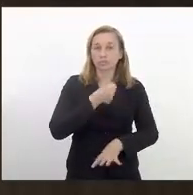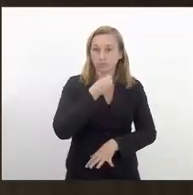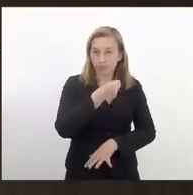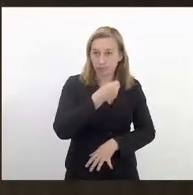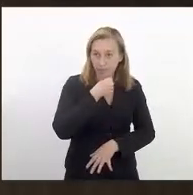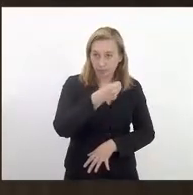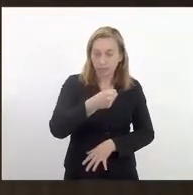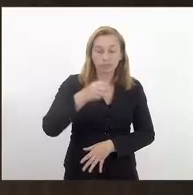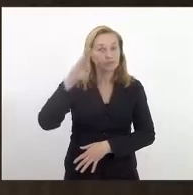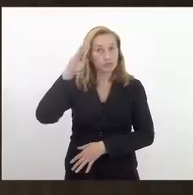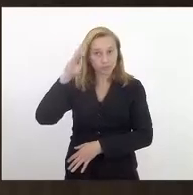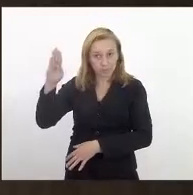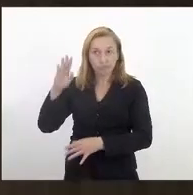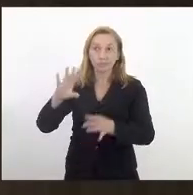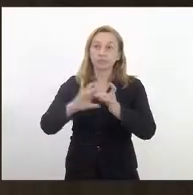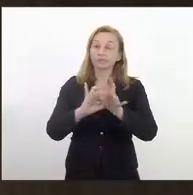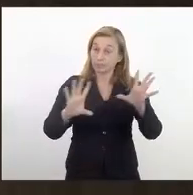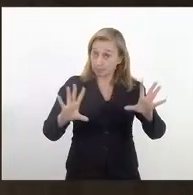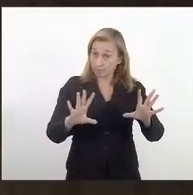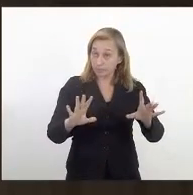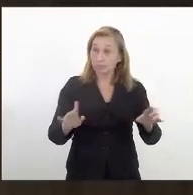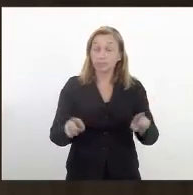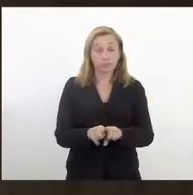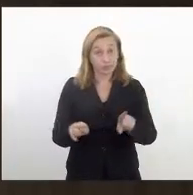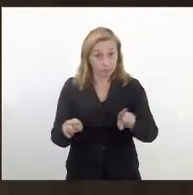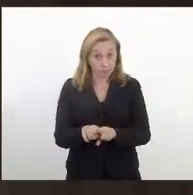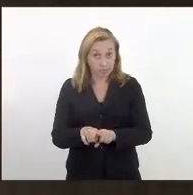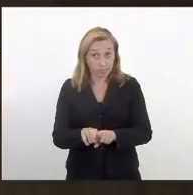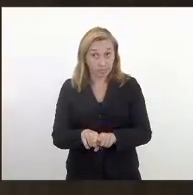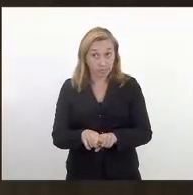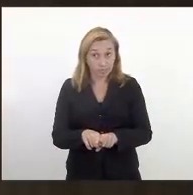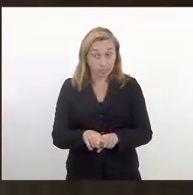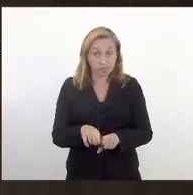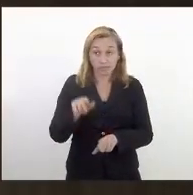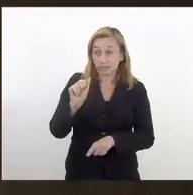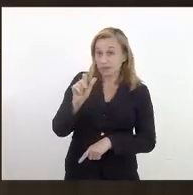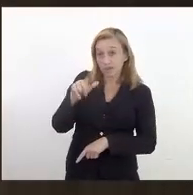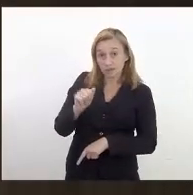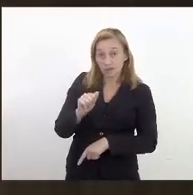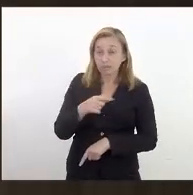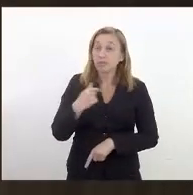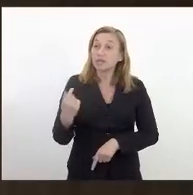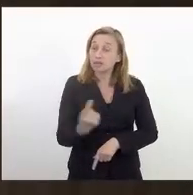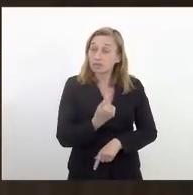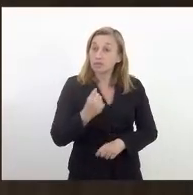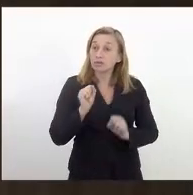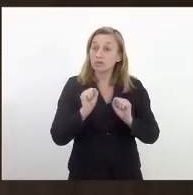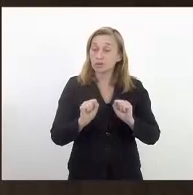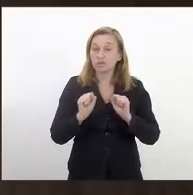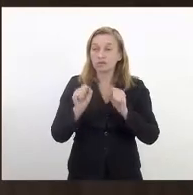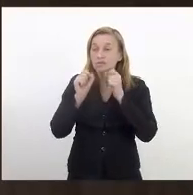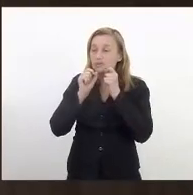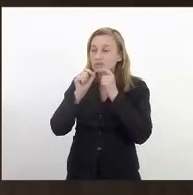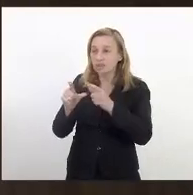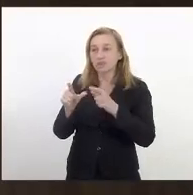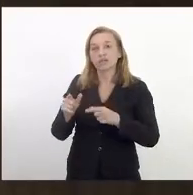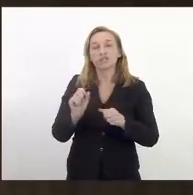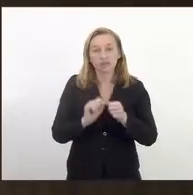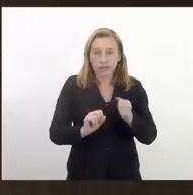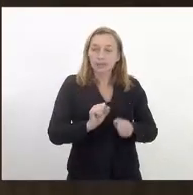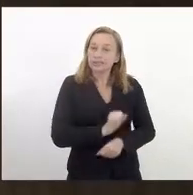que é fundamental para a democracia e Fundamental Alana para que a gente faça a crítica